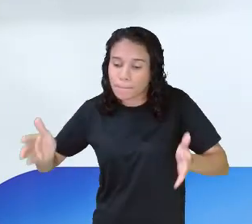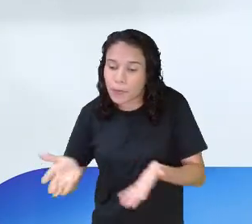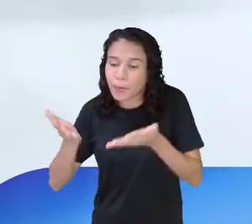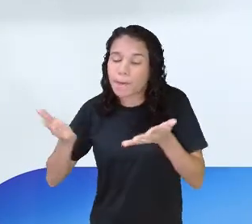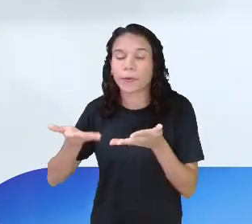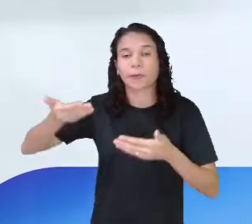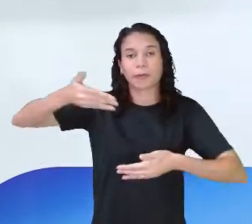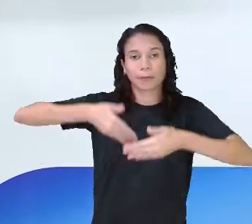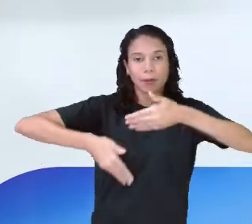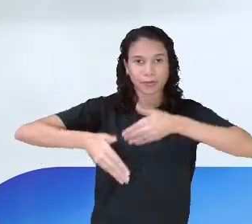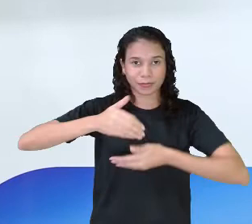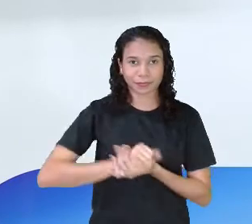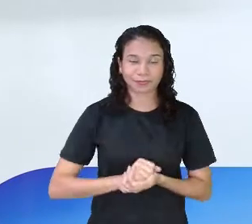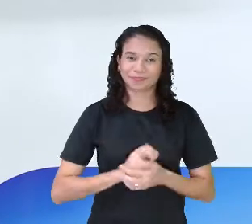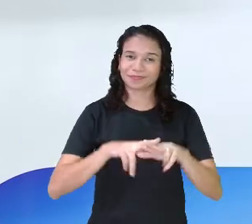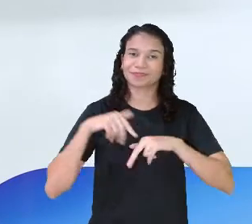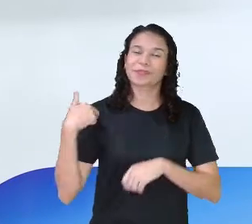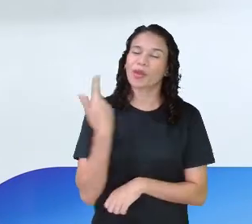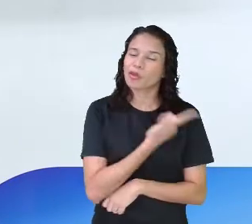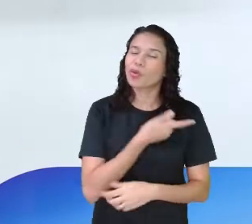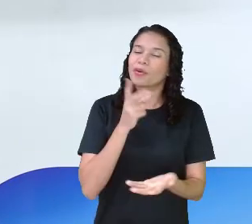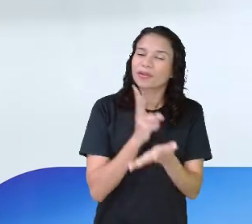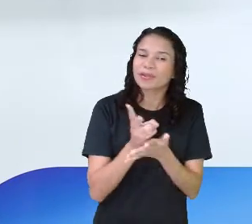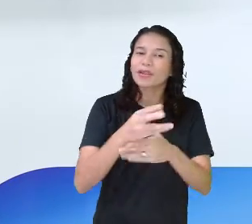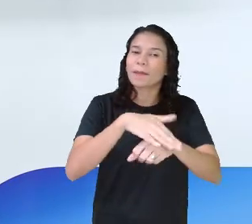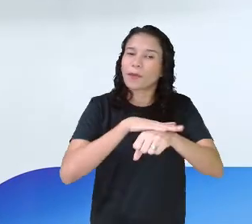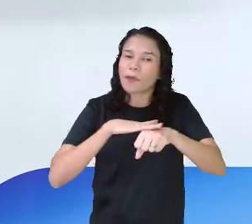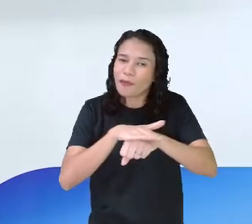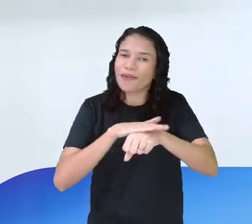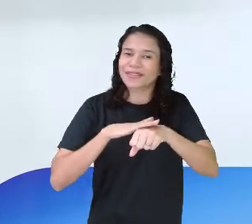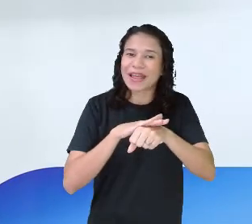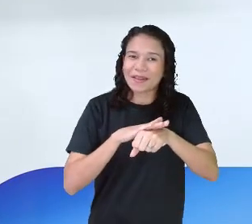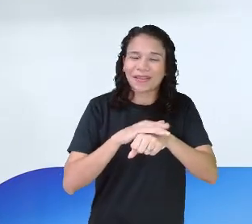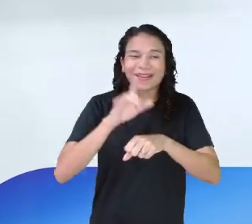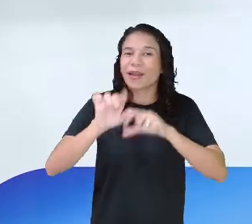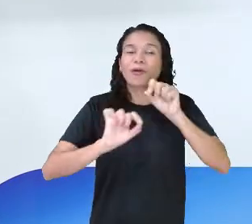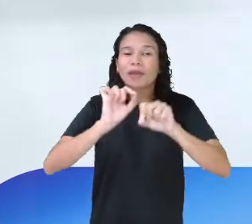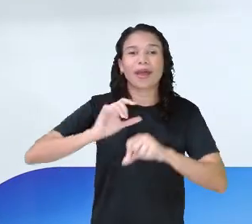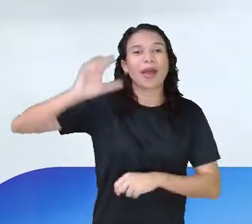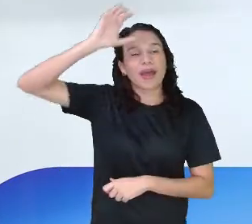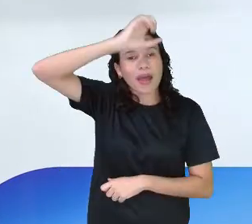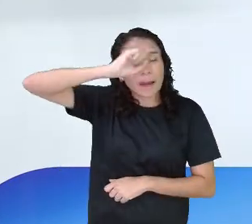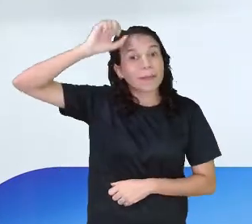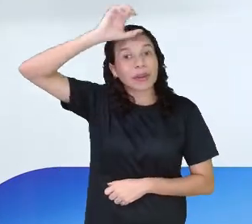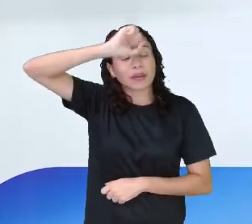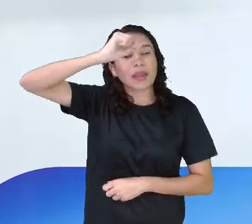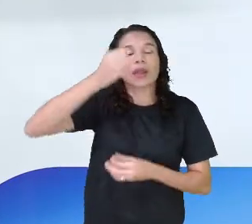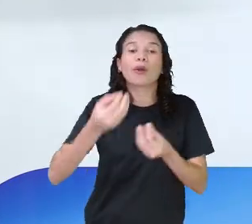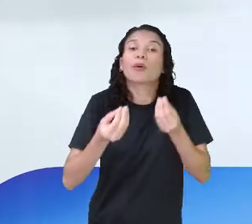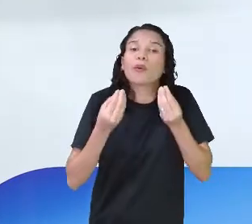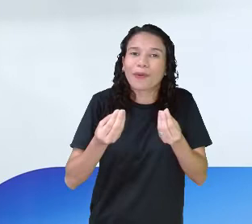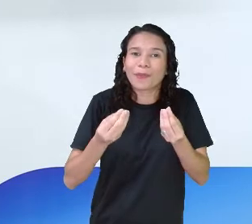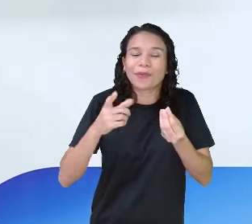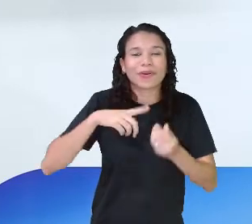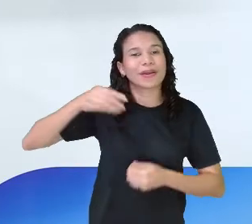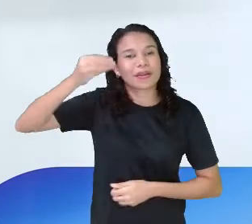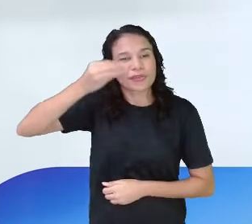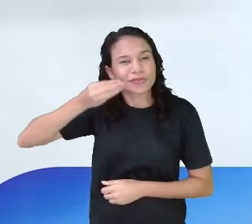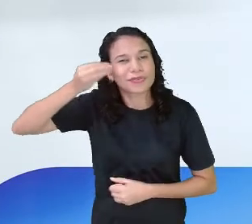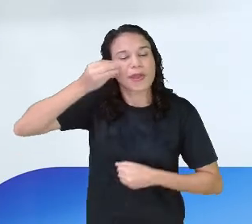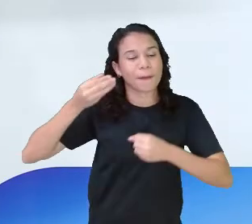e participação. É aquilo que a gente vem sempre falando nos nossos encontros. A aprendizagem, ela se dá a partir da